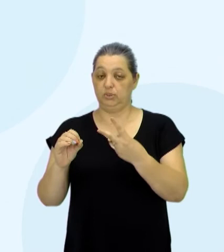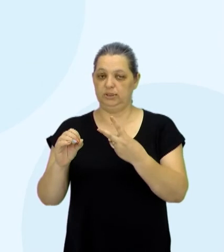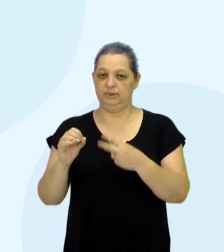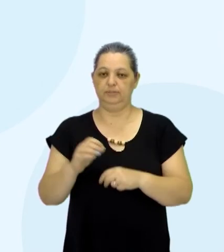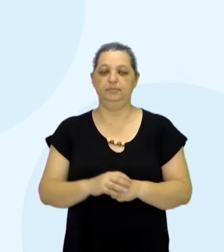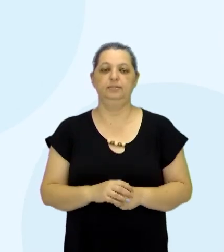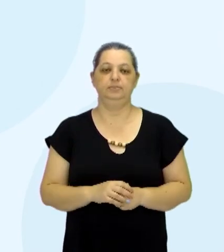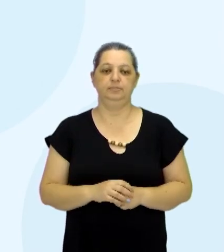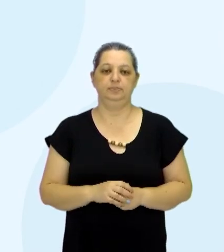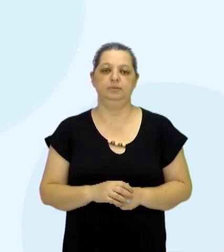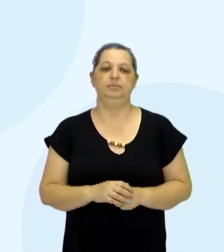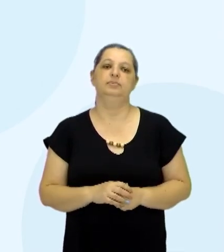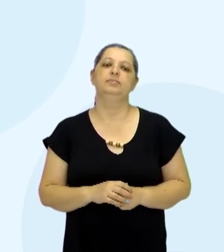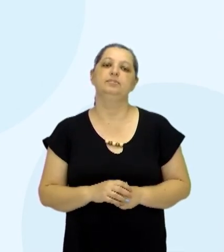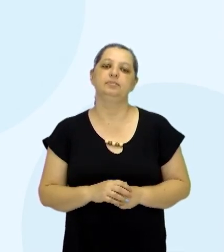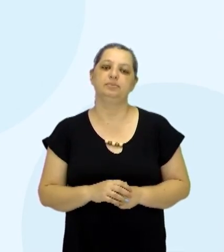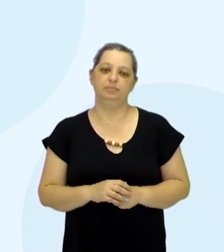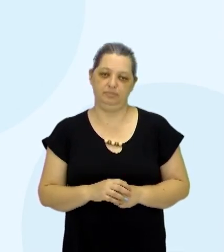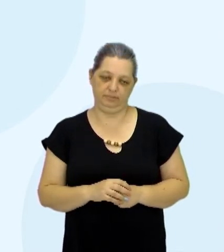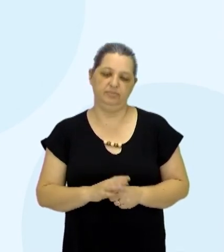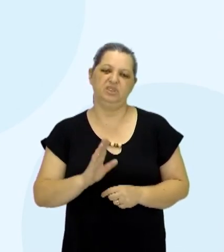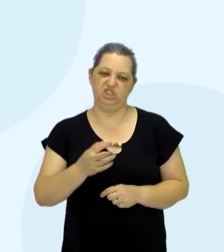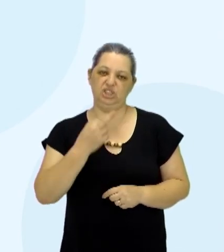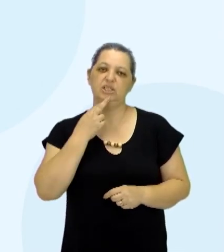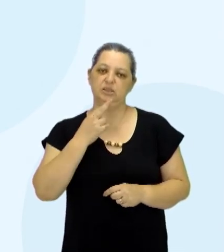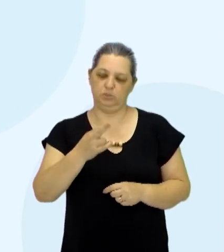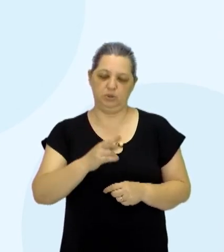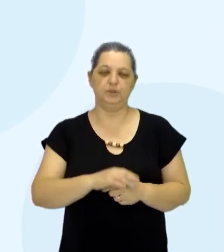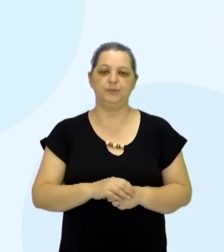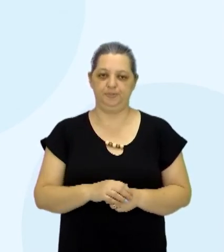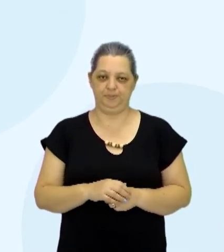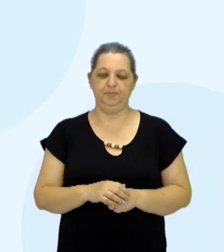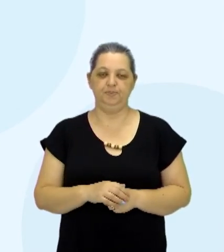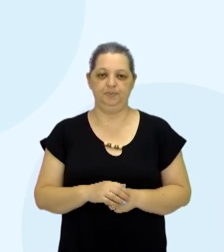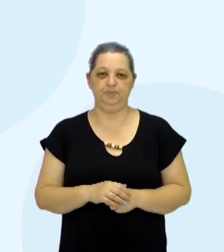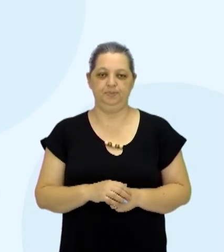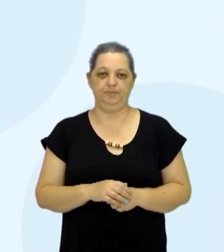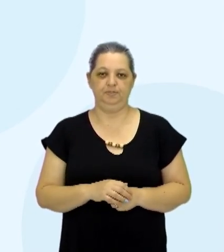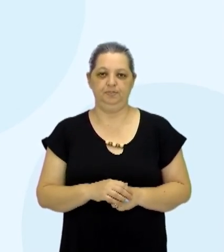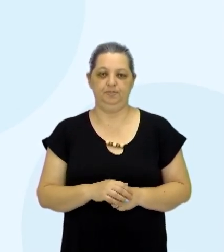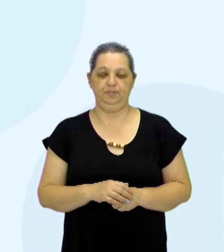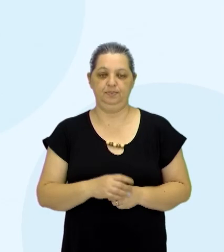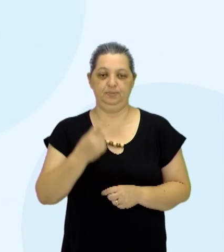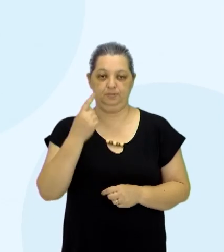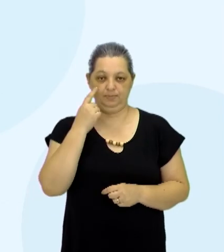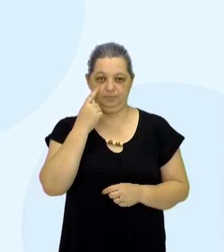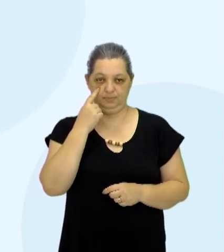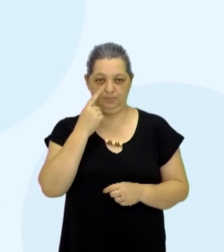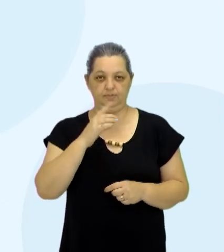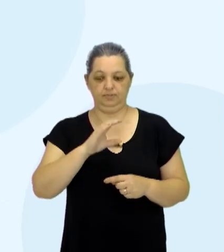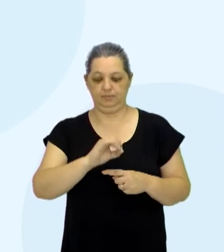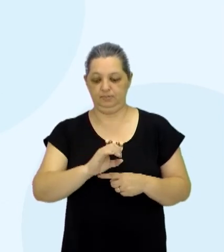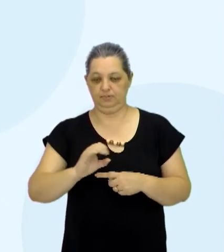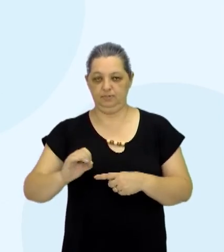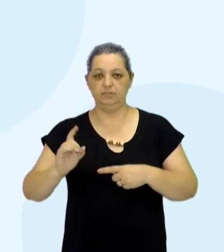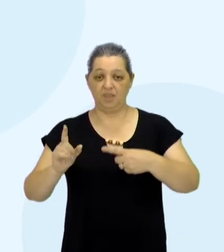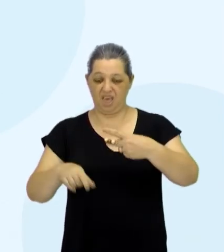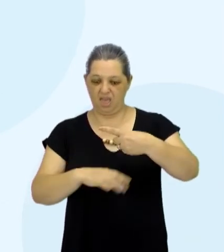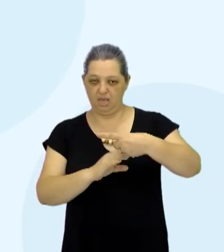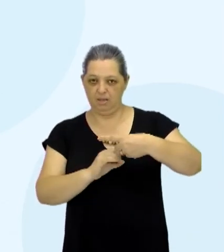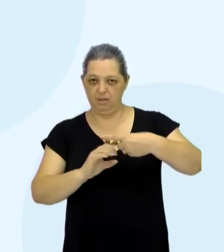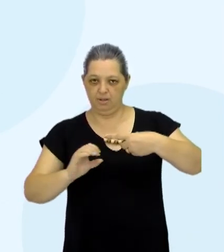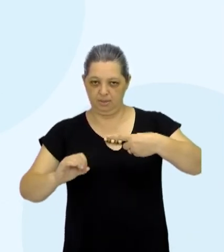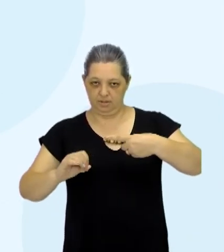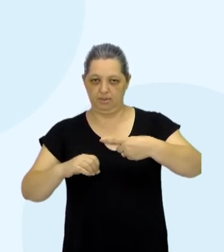zero. Tem 2 casas decimais, já dei a resposta. Tem 2 casas decimais. Então, eu vou ter que pôr 2 zeros aqui embaixo. Ah, então, na verdade,